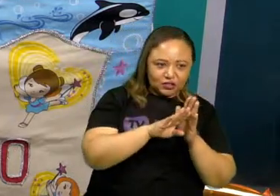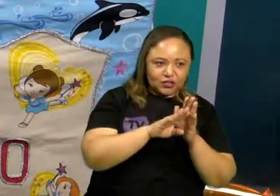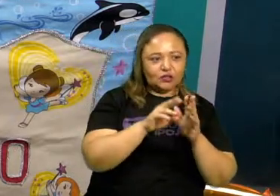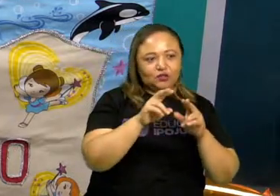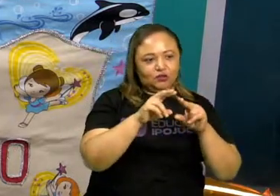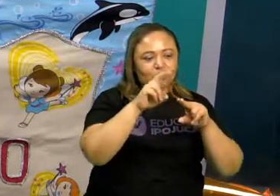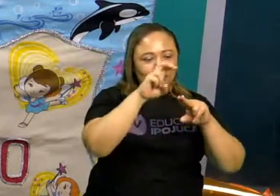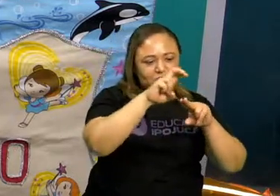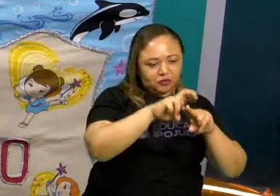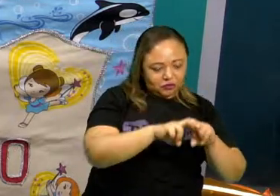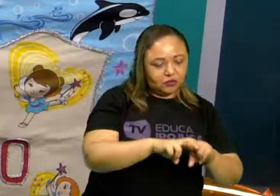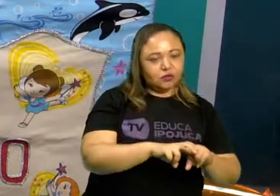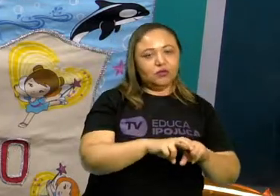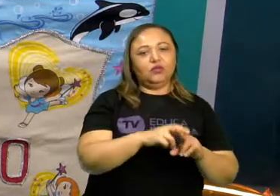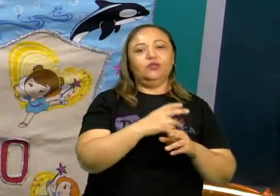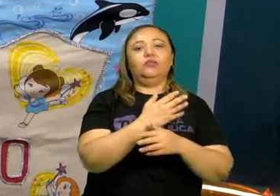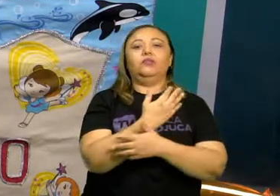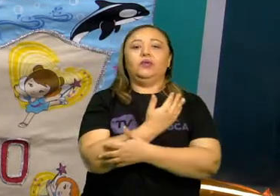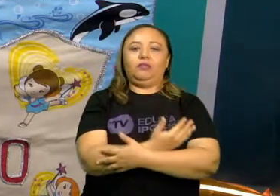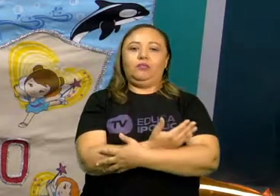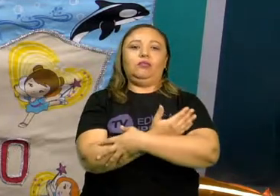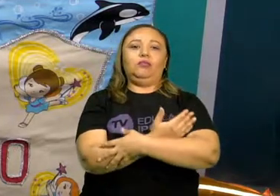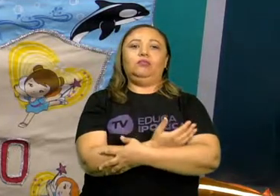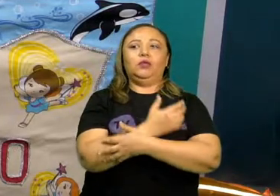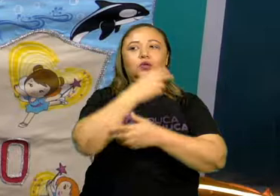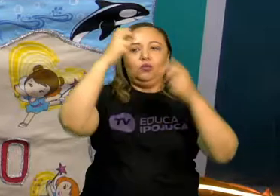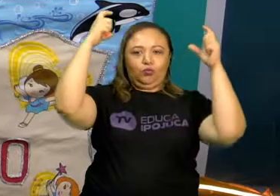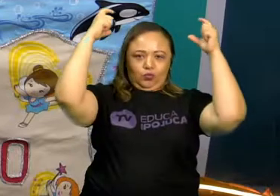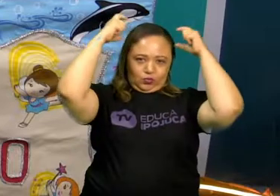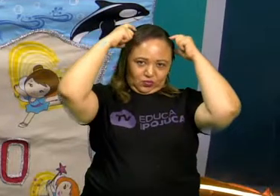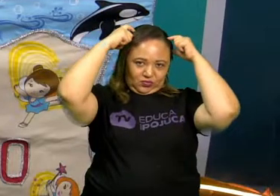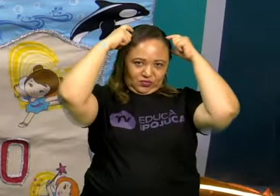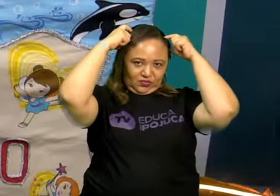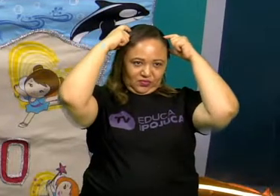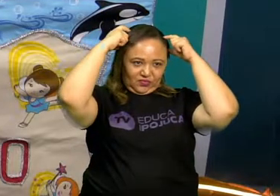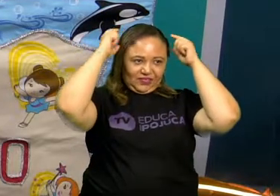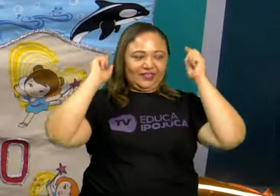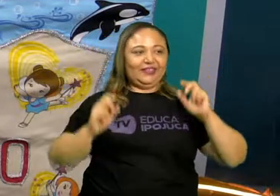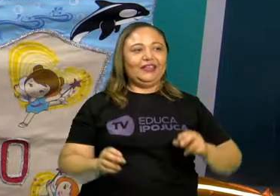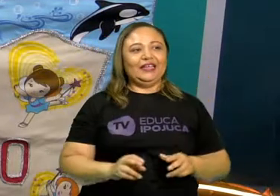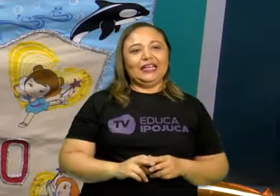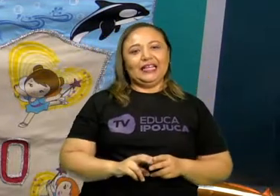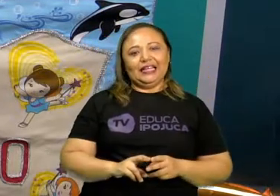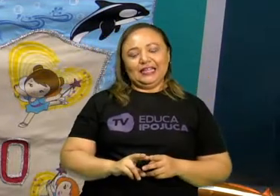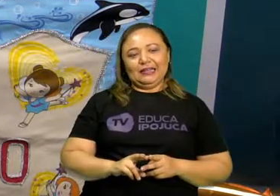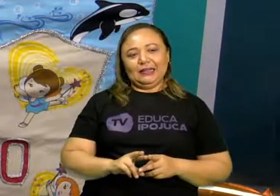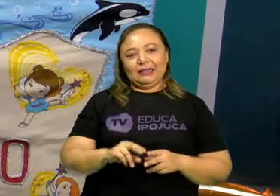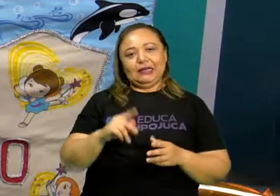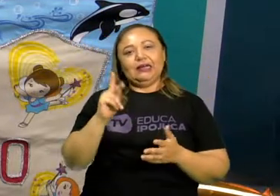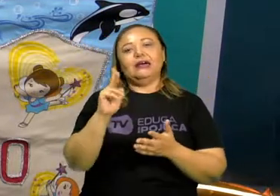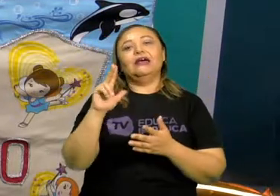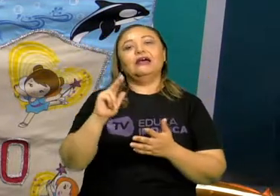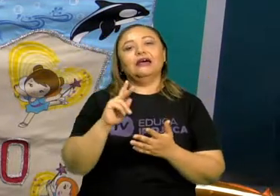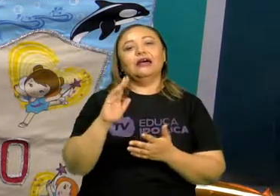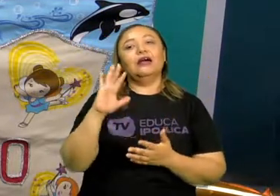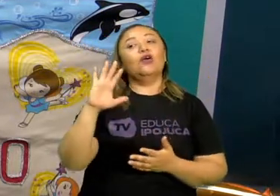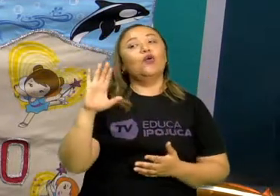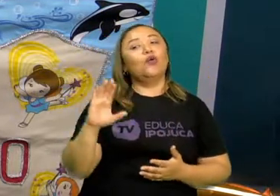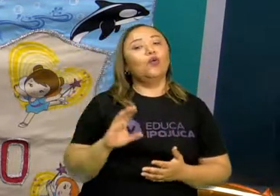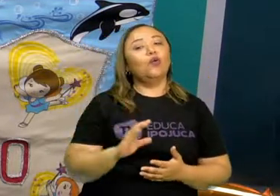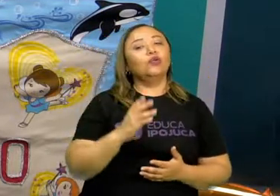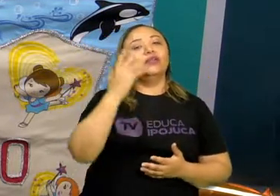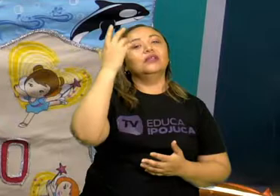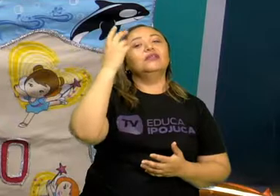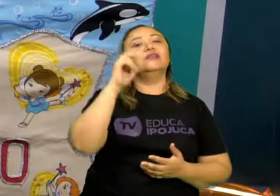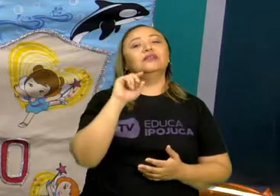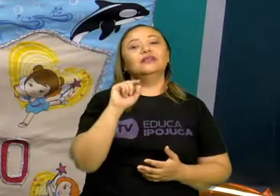sentou na cadeira do bebê urso, o que aconteceu? Ela gostou, foi? Ela gostou.